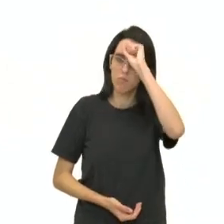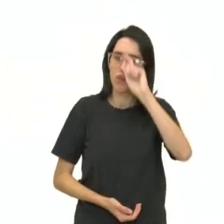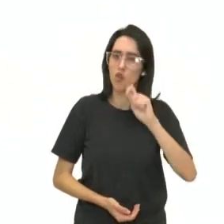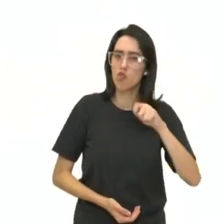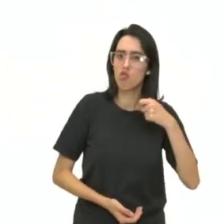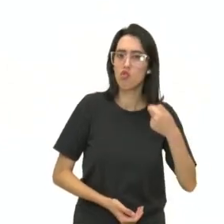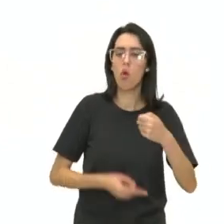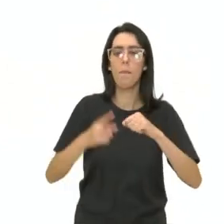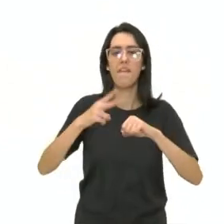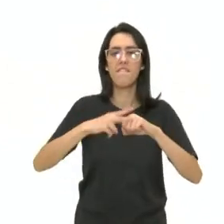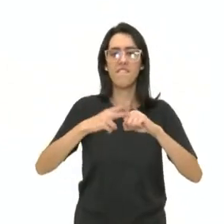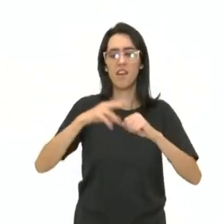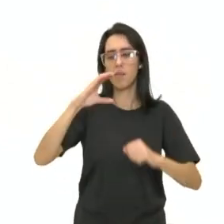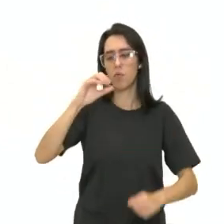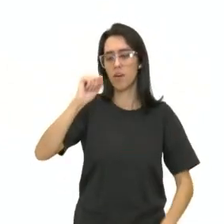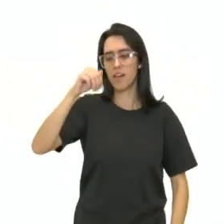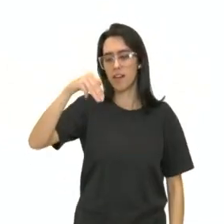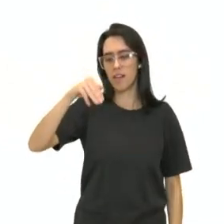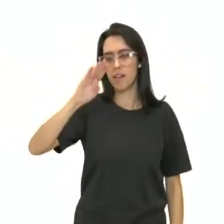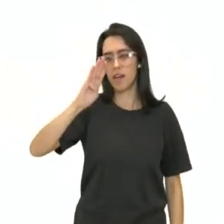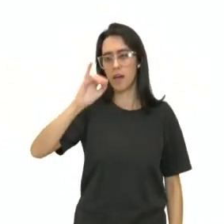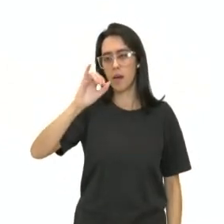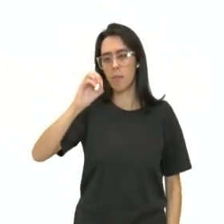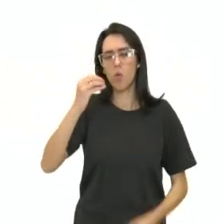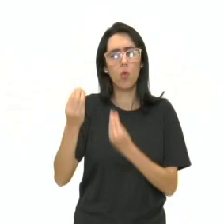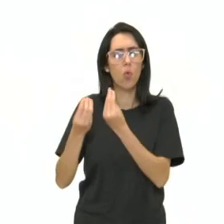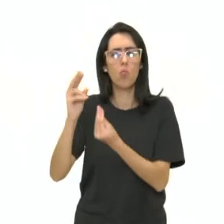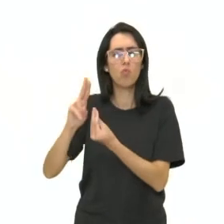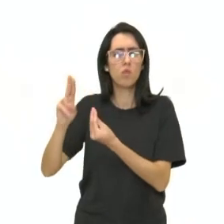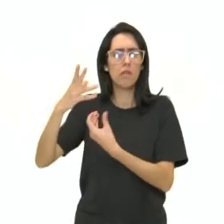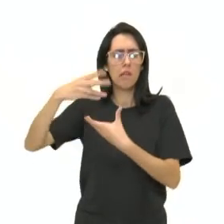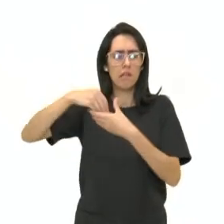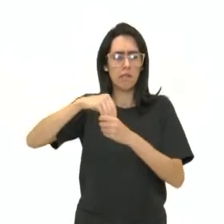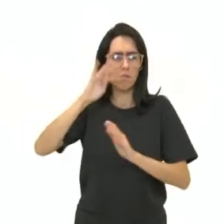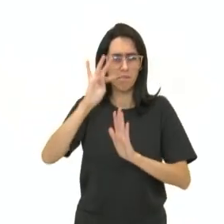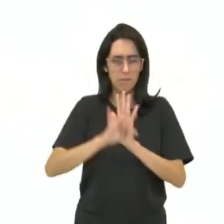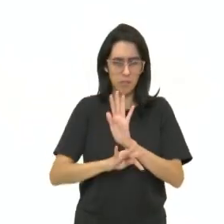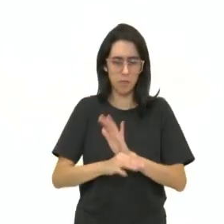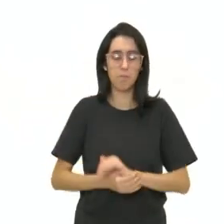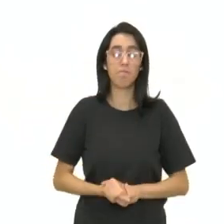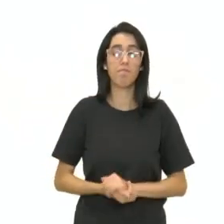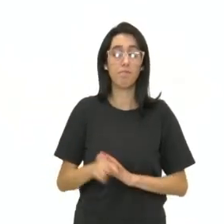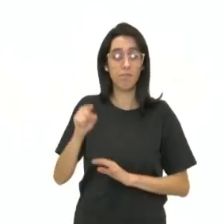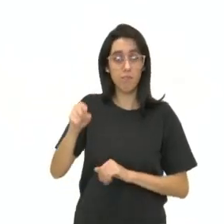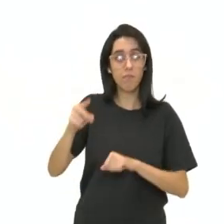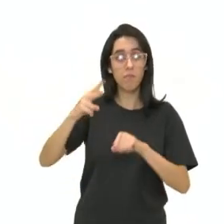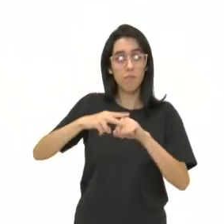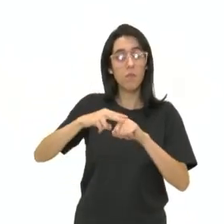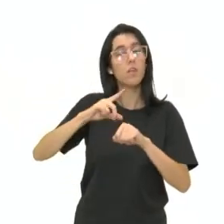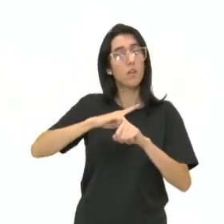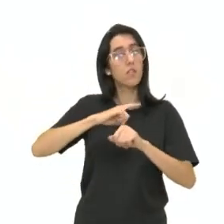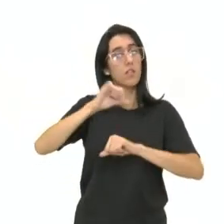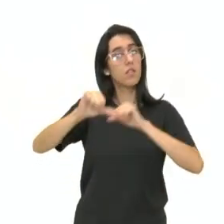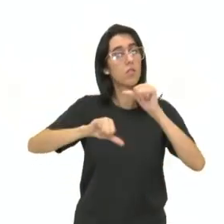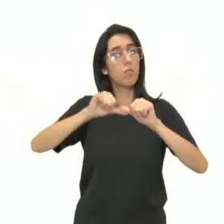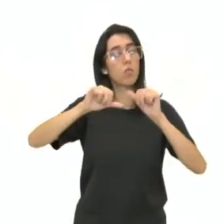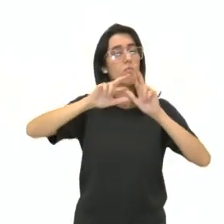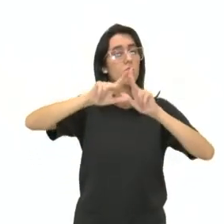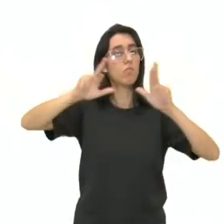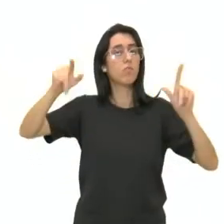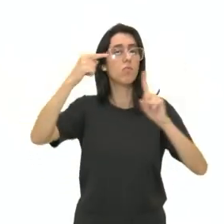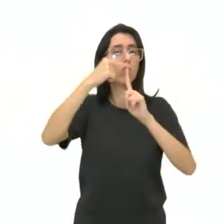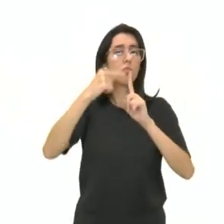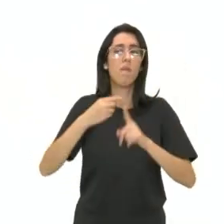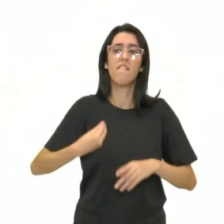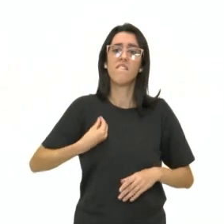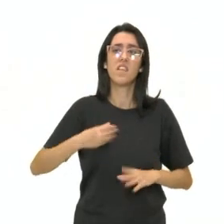câmbio e suas funções dentro do texto. Compreendemos que os verbos de câmbio expressam mudanças em diferentes aspectos da